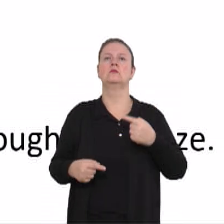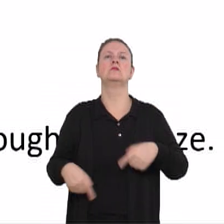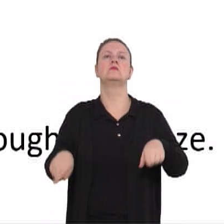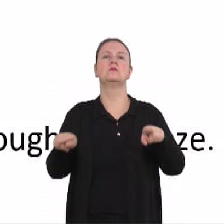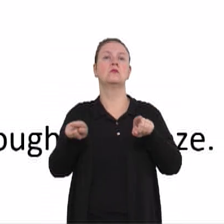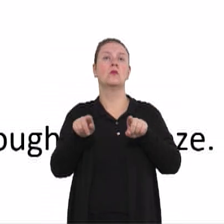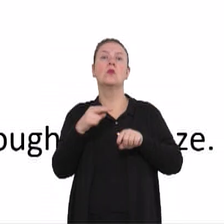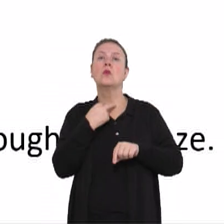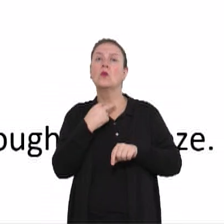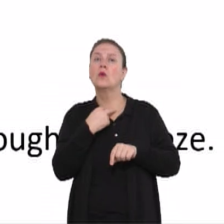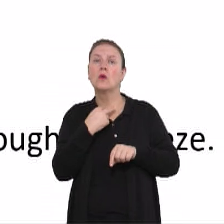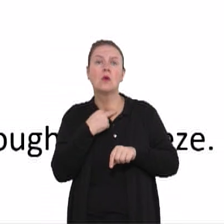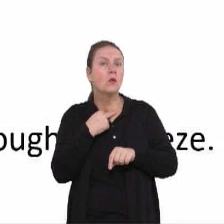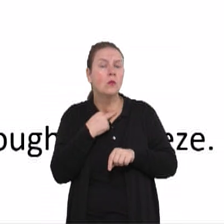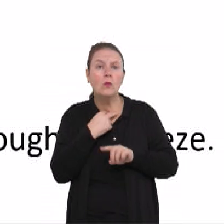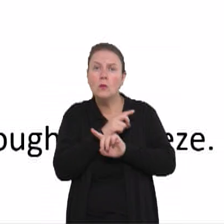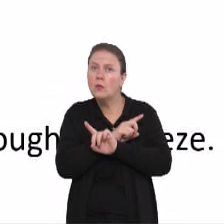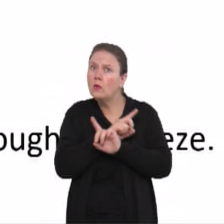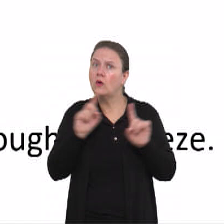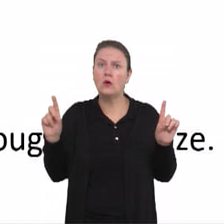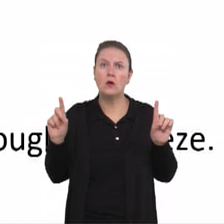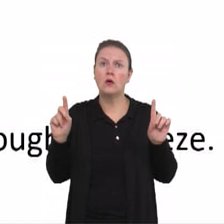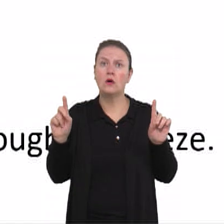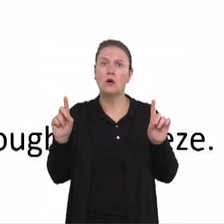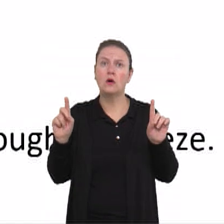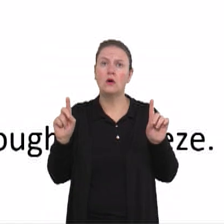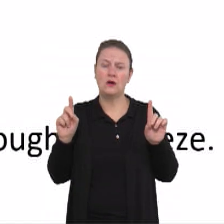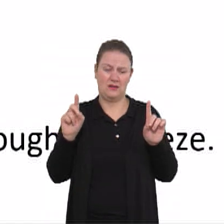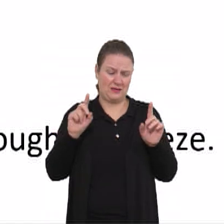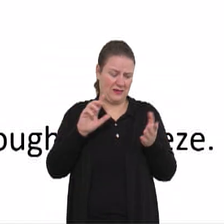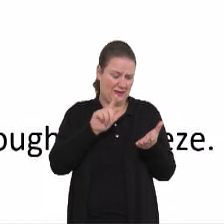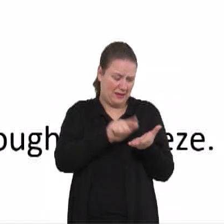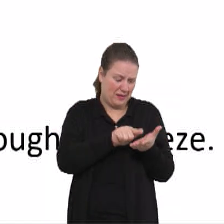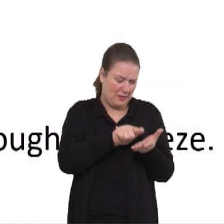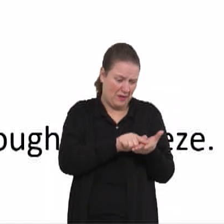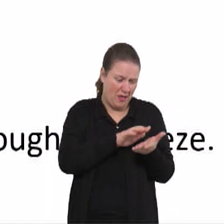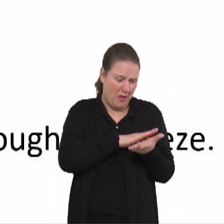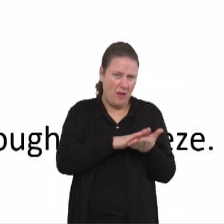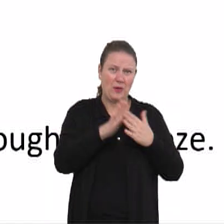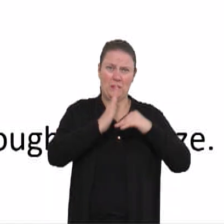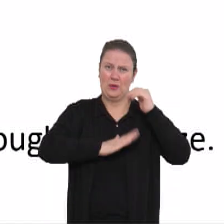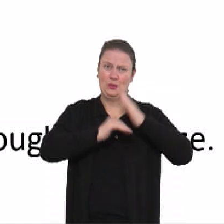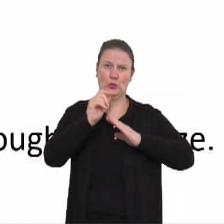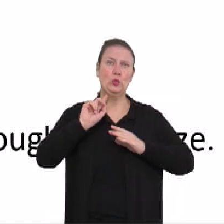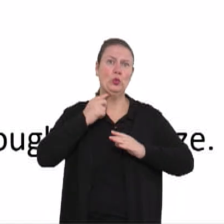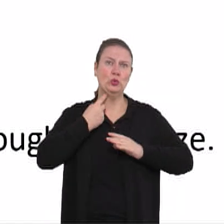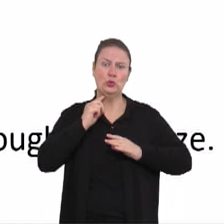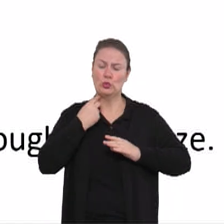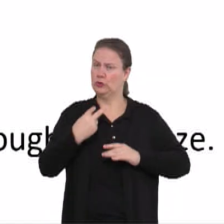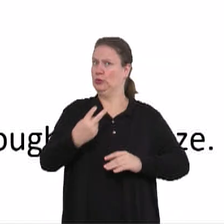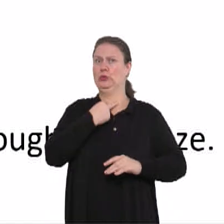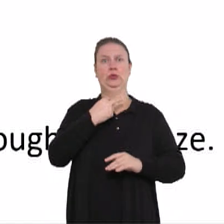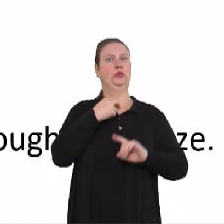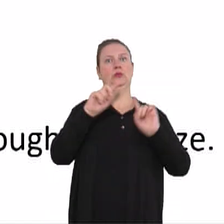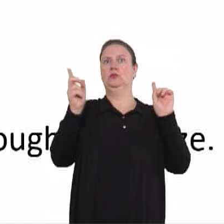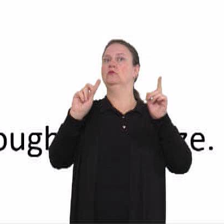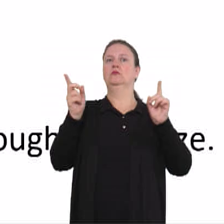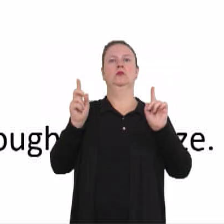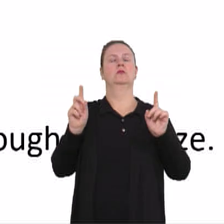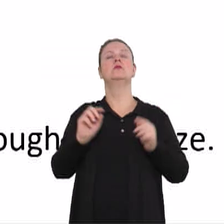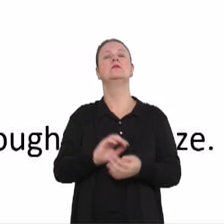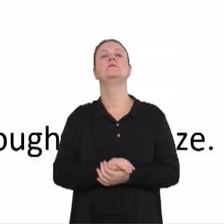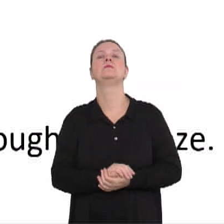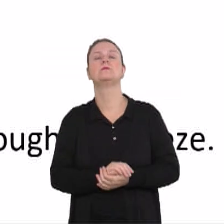mendes dri você não deve negativa deixar as suas mãos sujas quem ela e o manchester